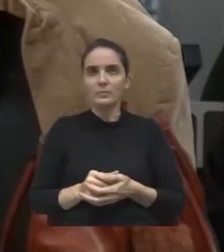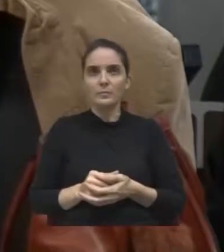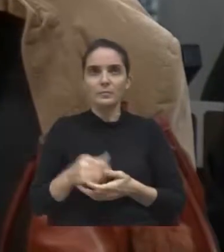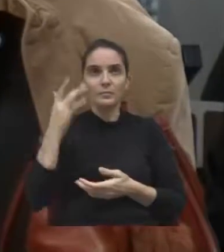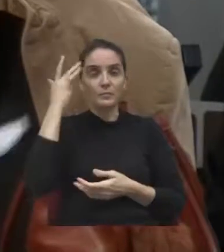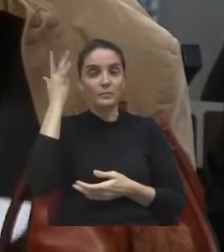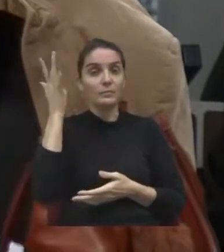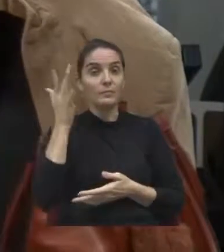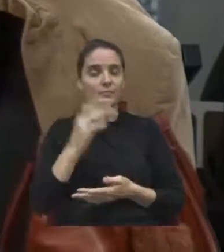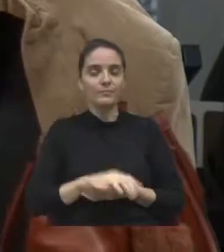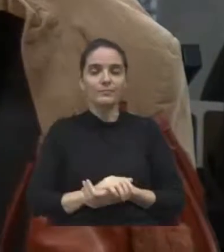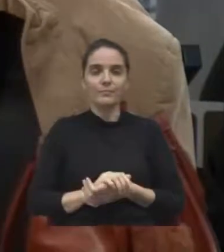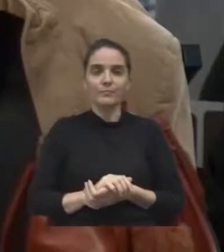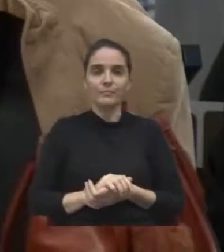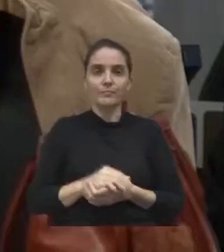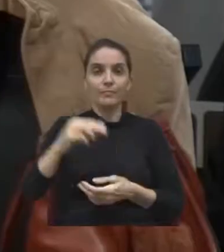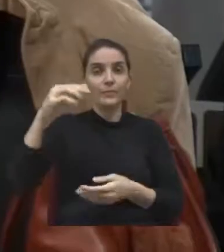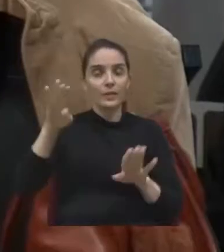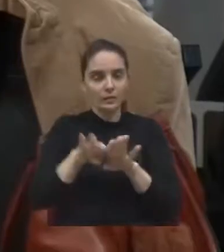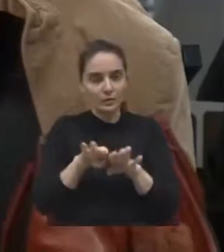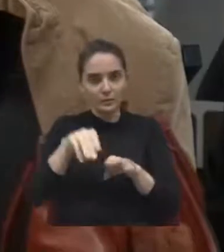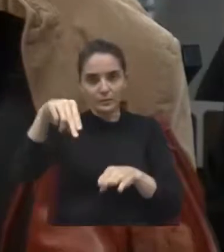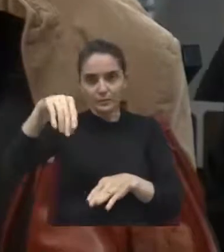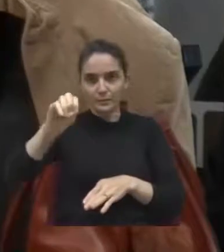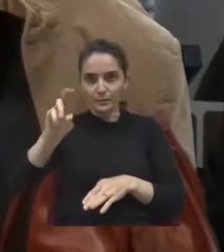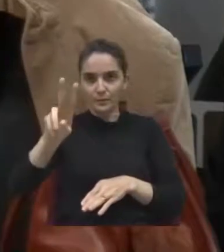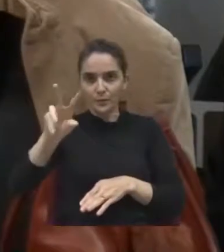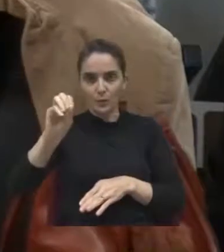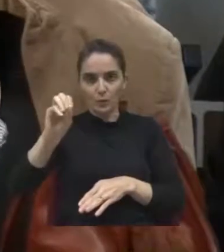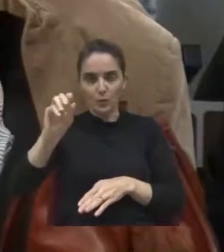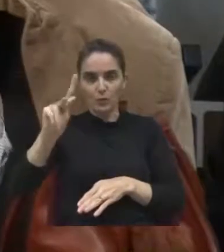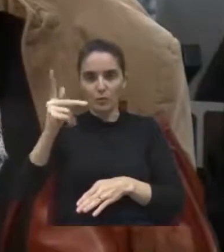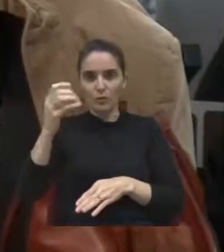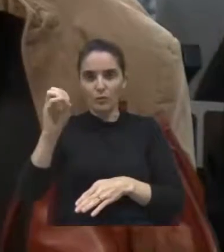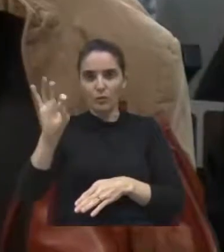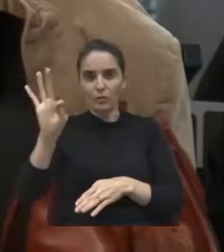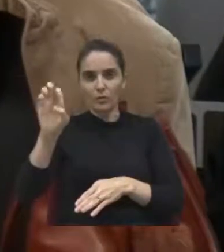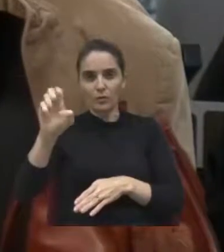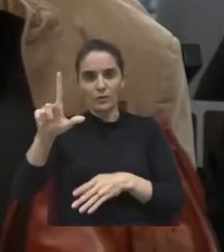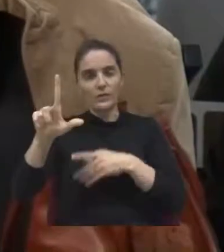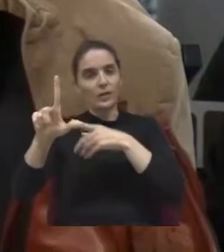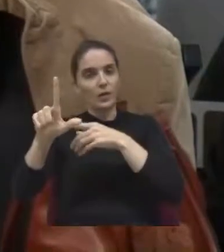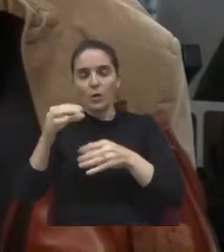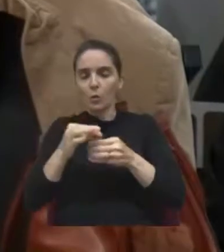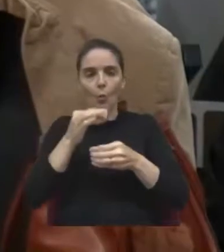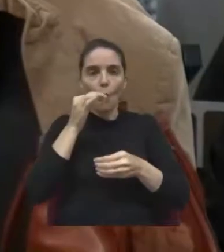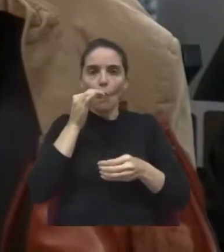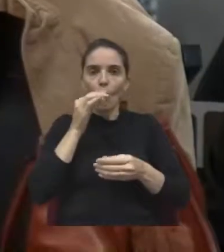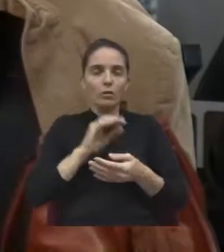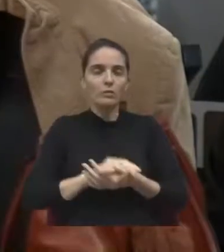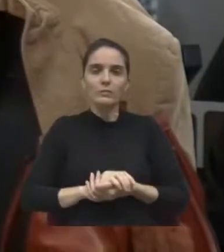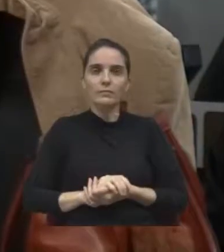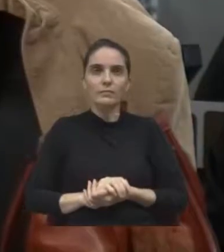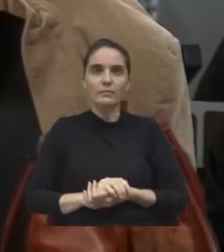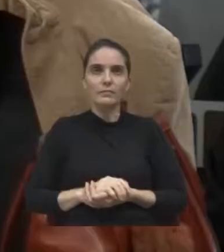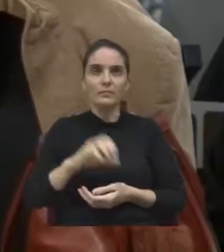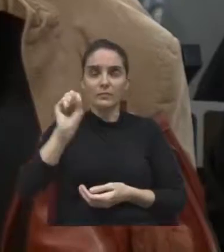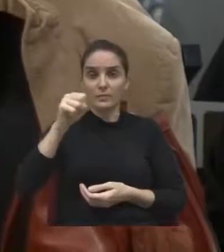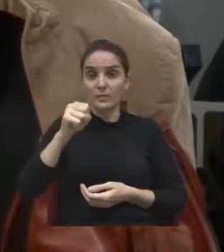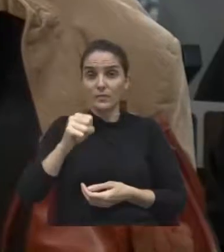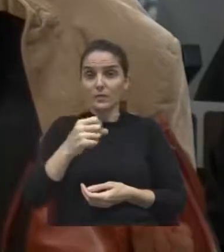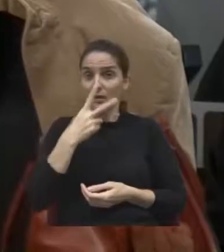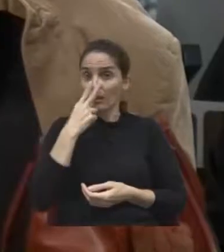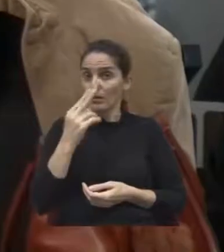que tem, o novo hotel também de lá, não está usando mais o canudinho de plástico. Uma parte, vereadora. Sim, então eu acho isso de extrema importância. Na